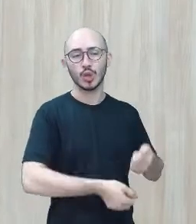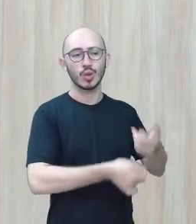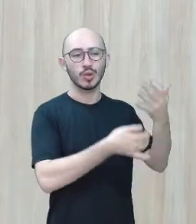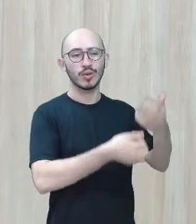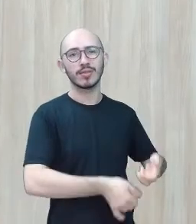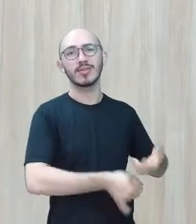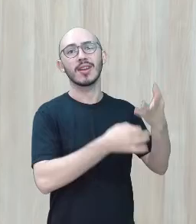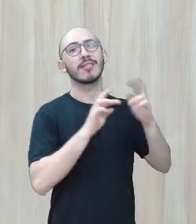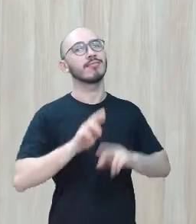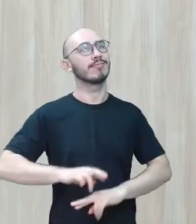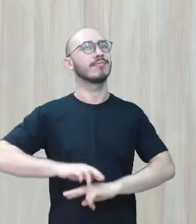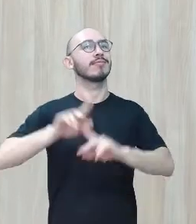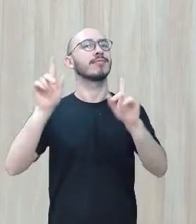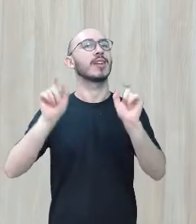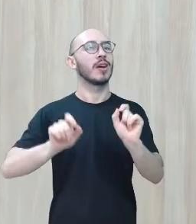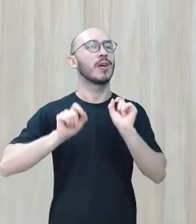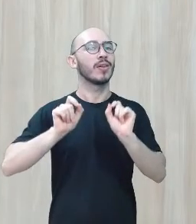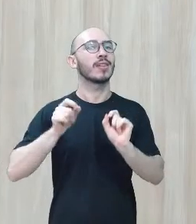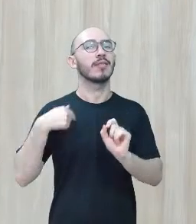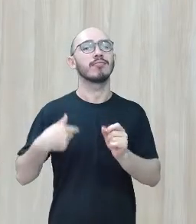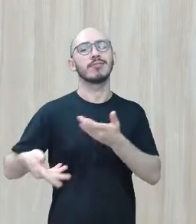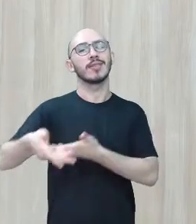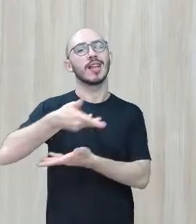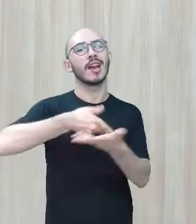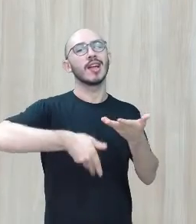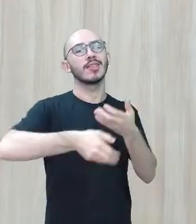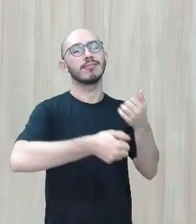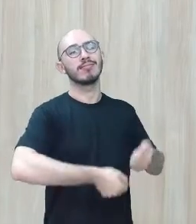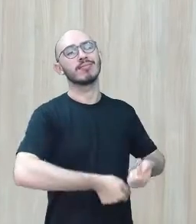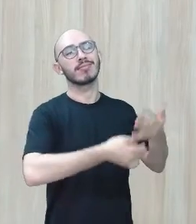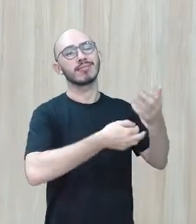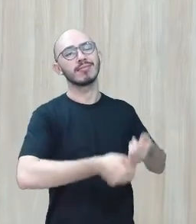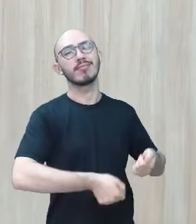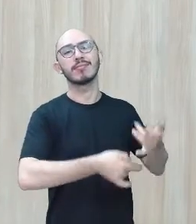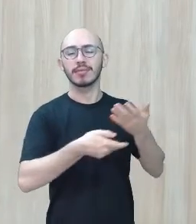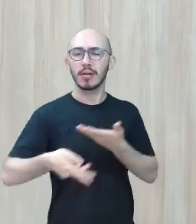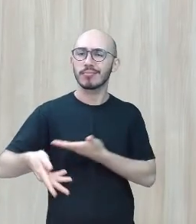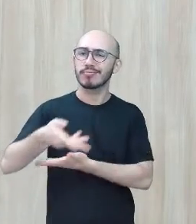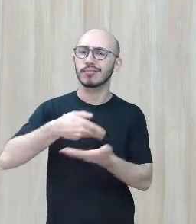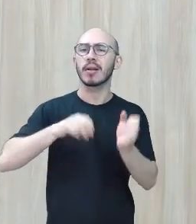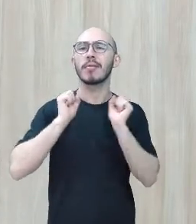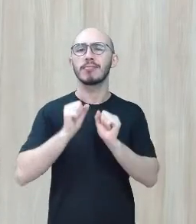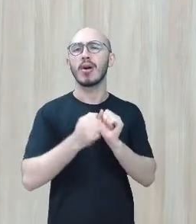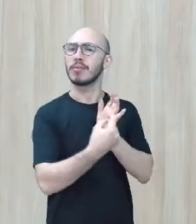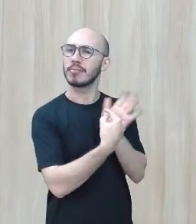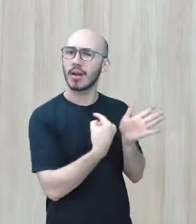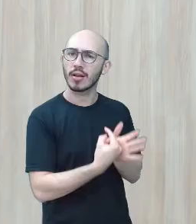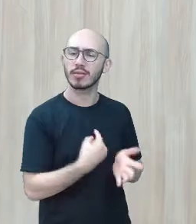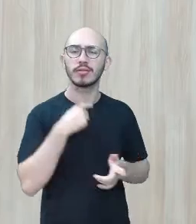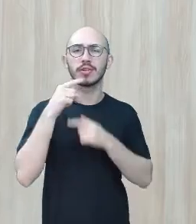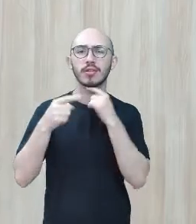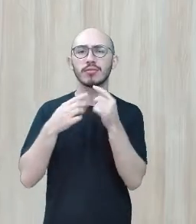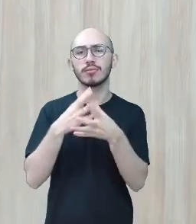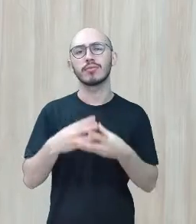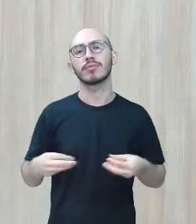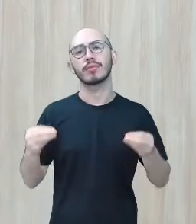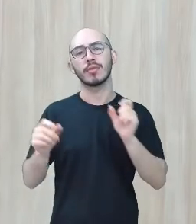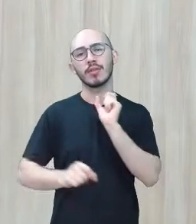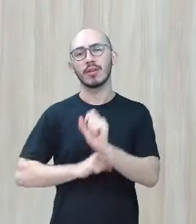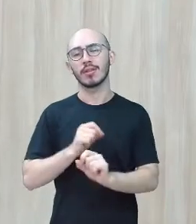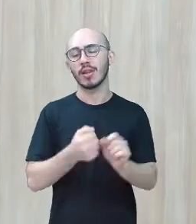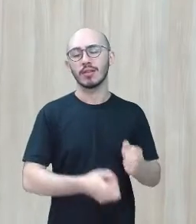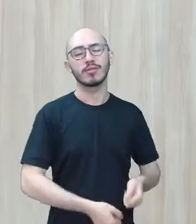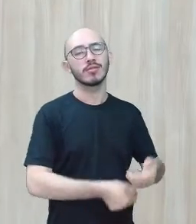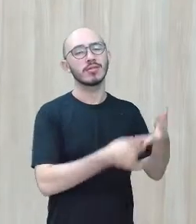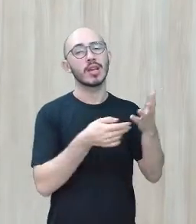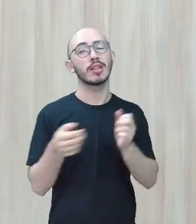grande diferencial, né? Porque pelo chat a gente pode trocar ideias, tirar dúvidas, e quem fará o meu chat de hoje, que é uma